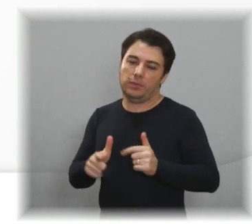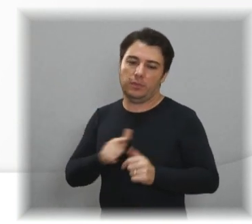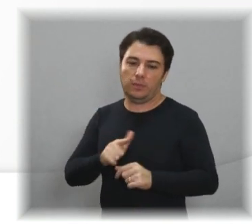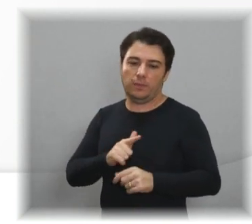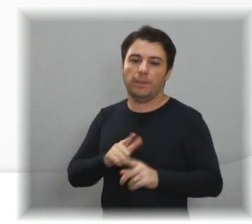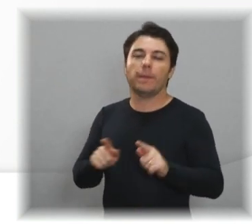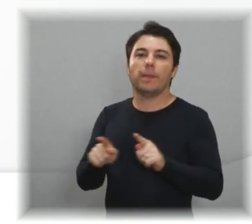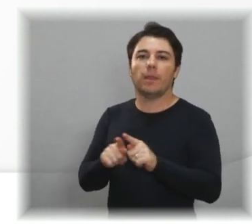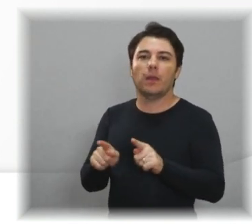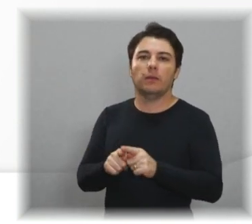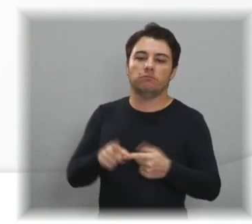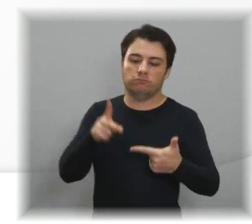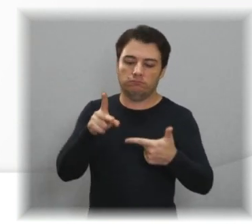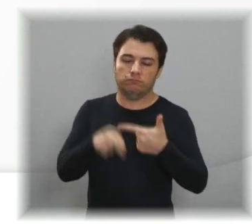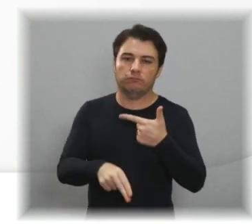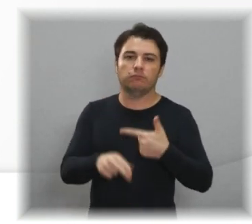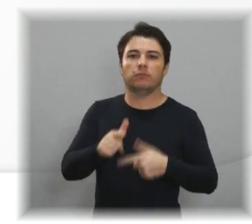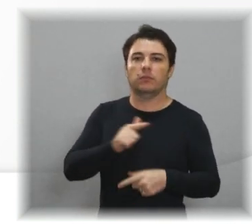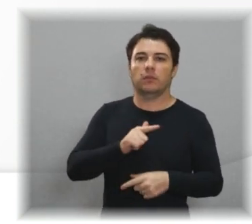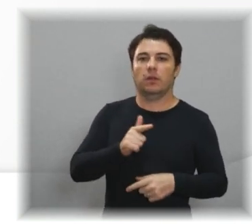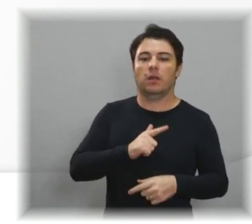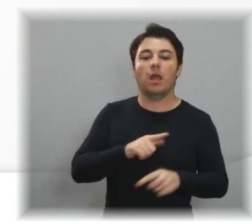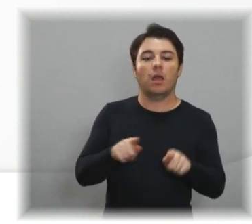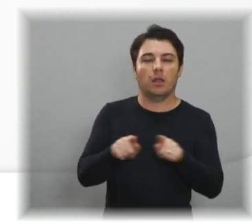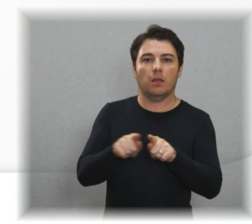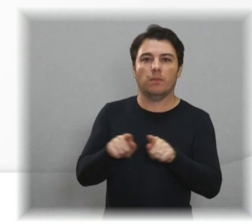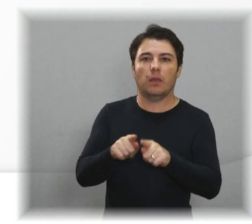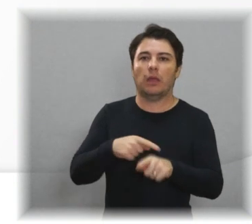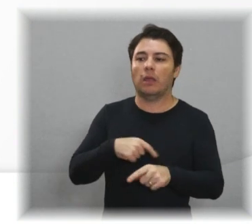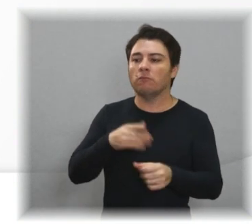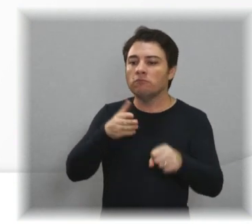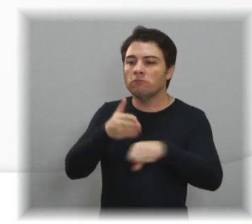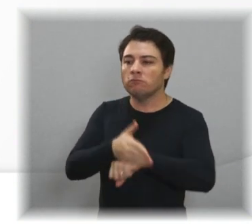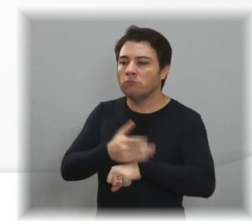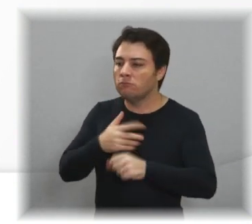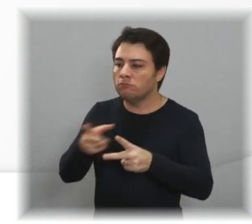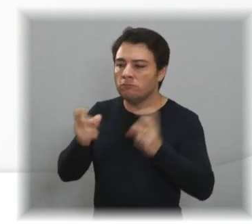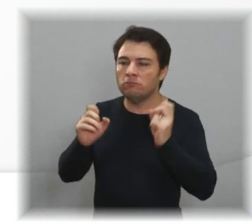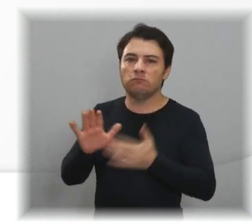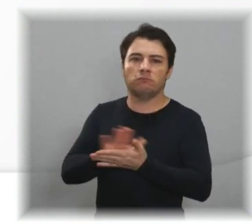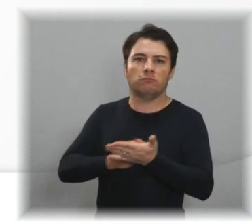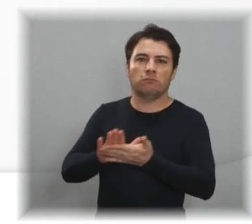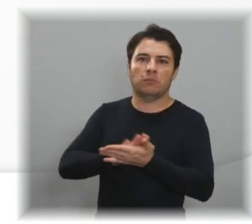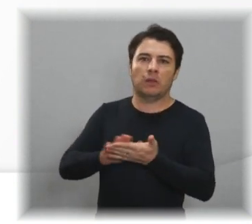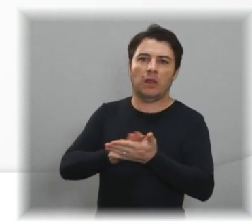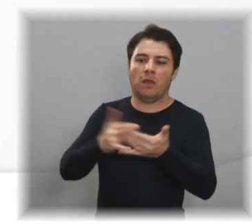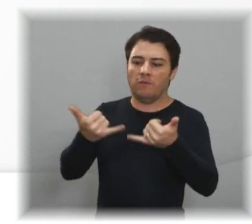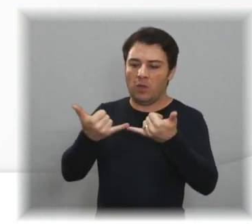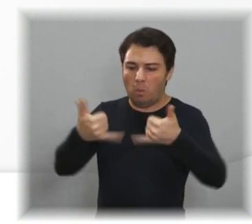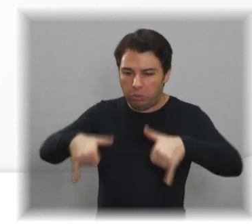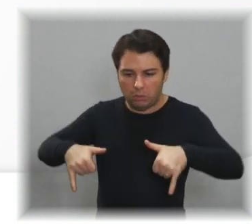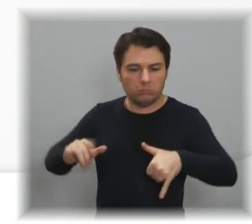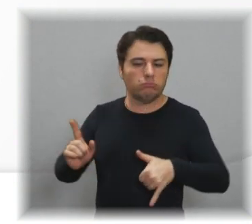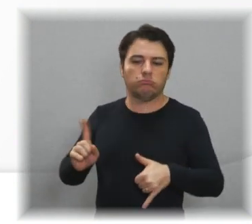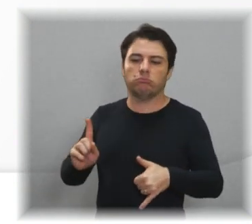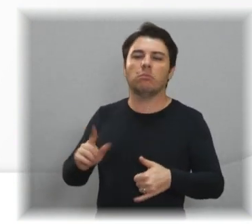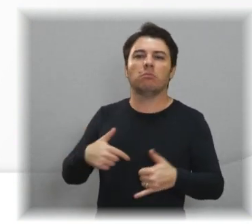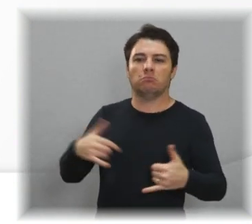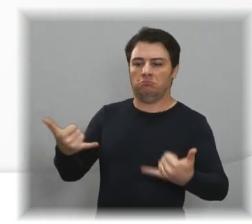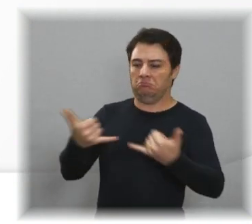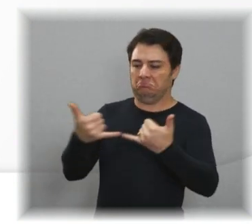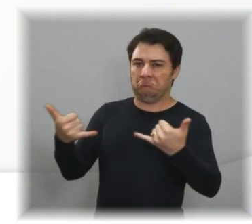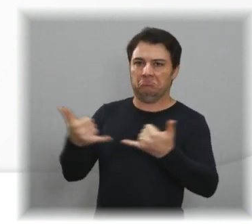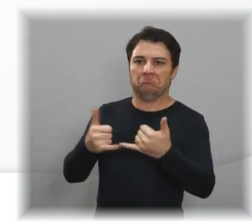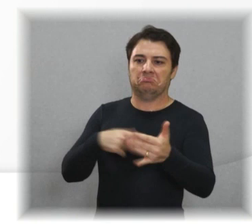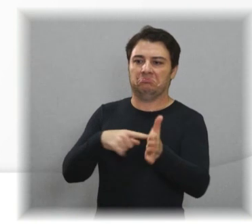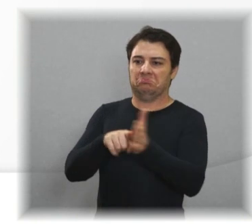interrompe eu tenho corretora alimentador eu corro alimentador não tem cinco nada ligamos tinha cabo no chão ligando tá a gente não acho